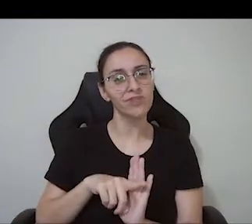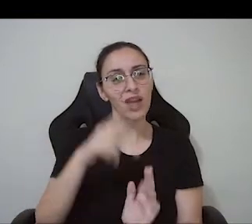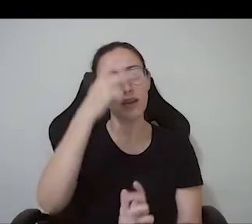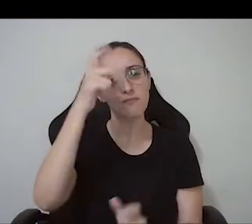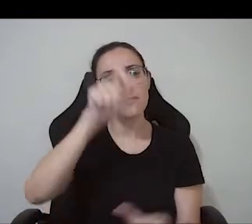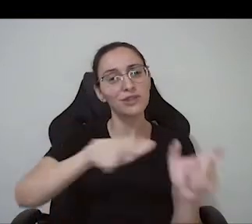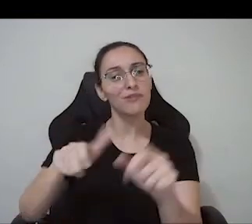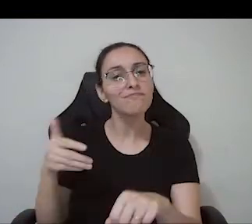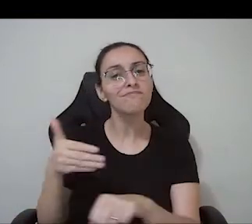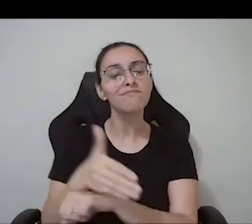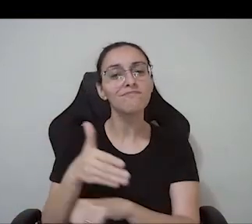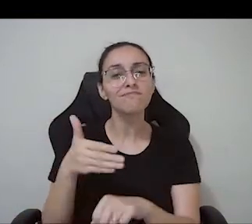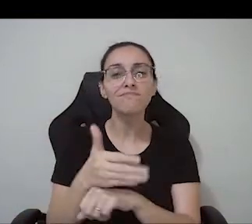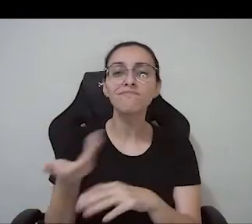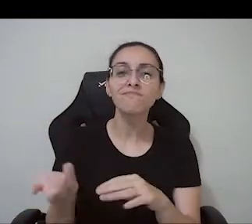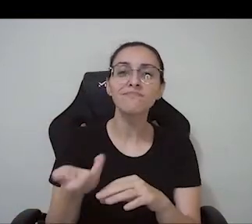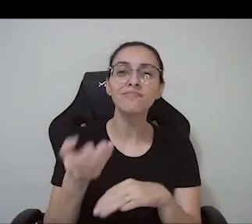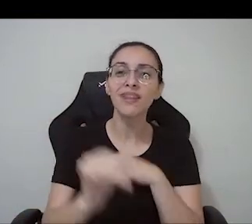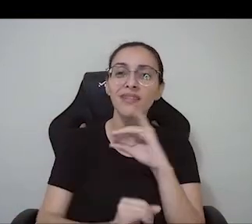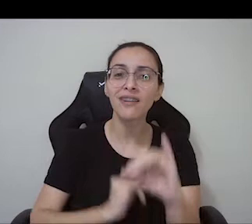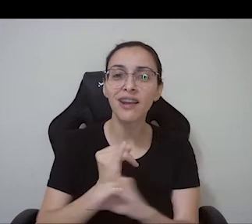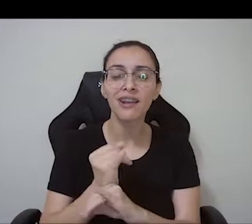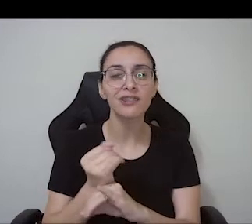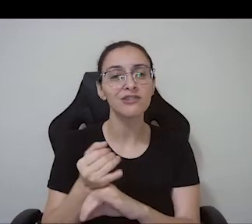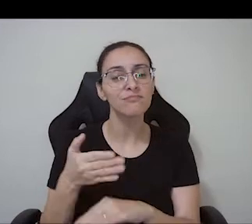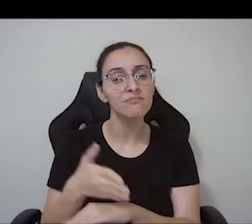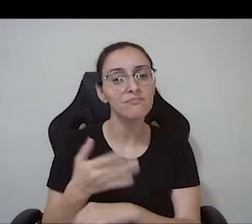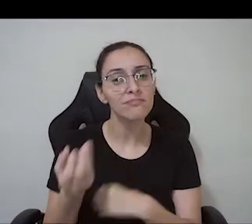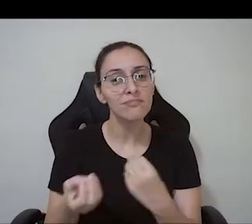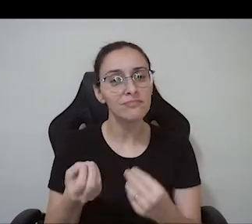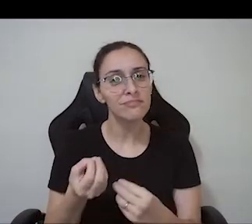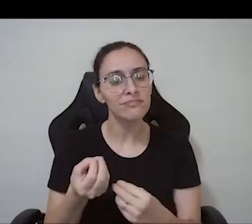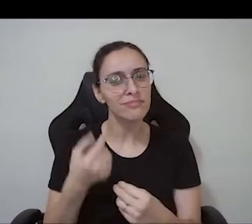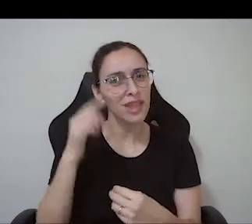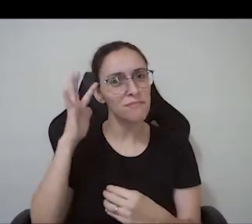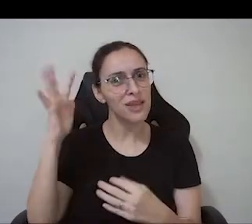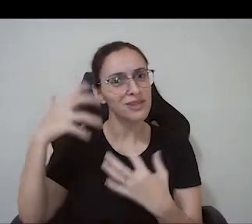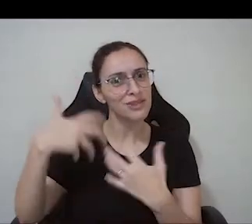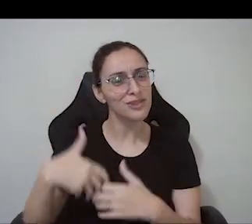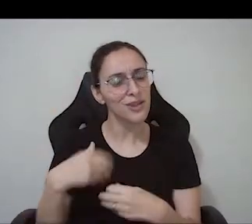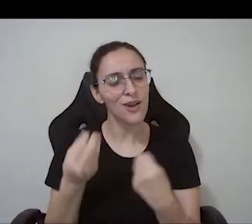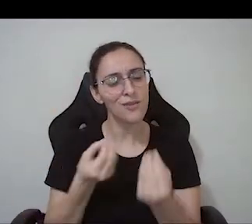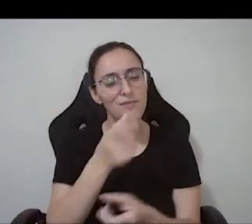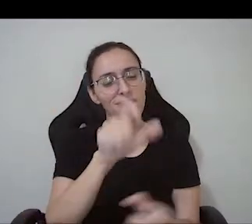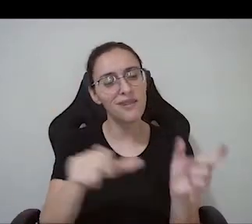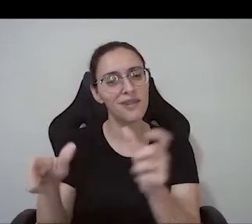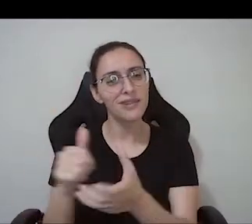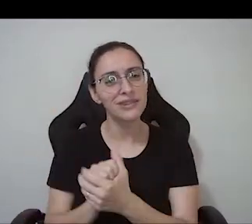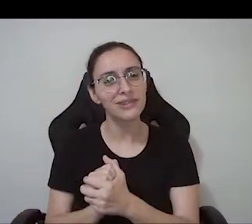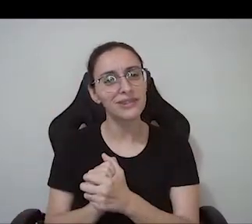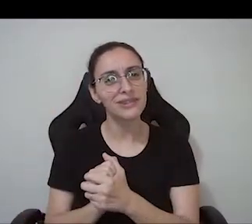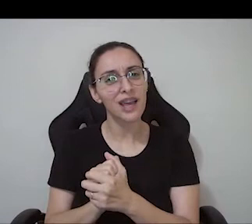navegam? Como que as... Não sei se já parou para pensar. Como que as pessoas